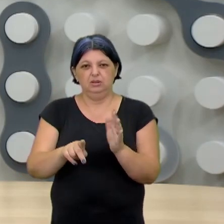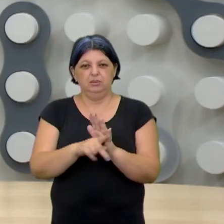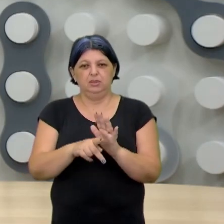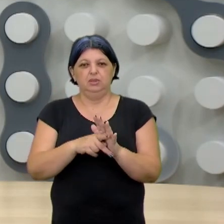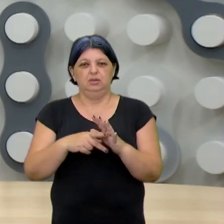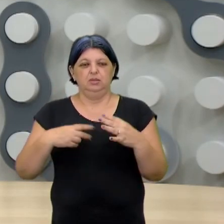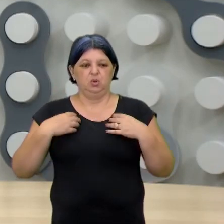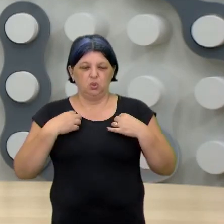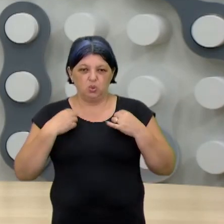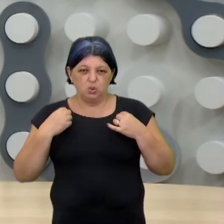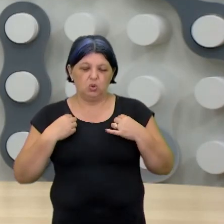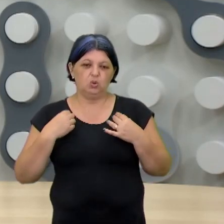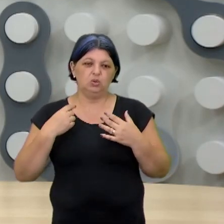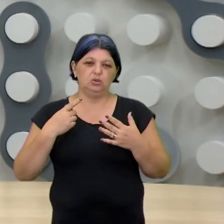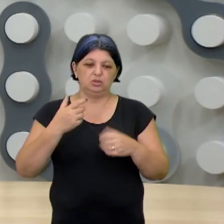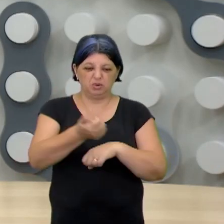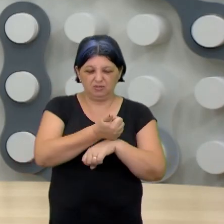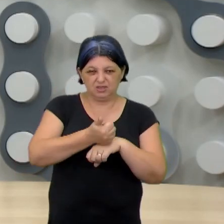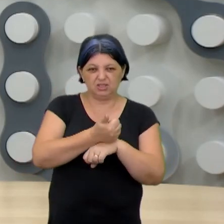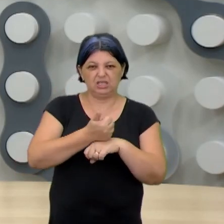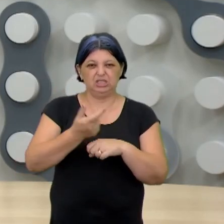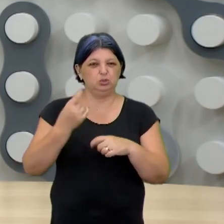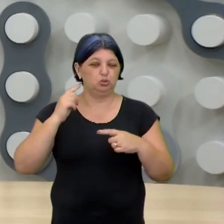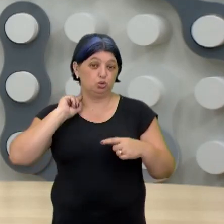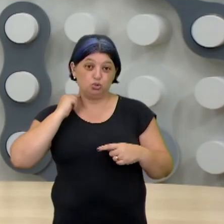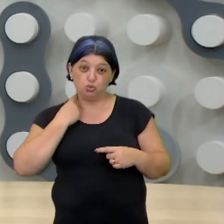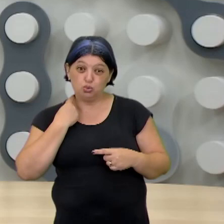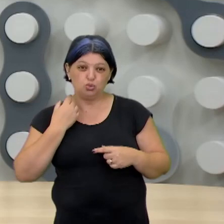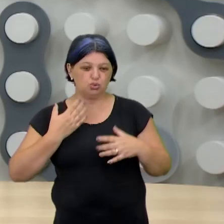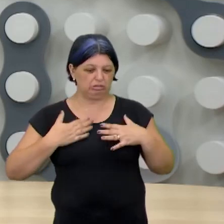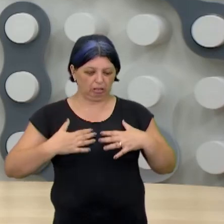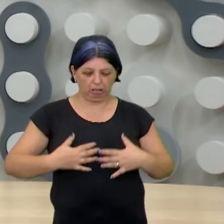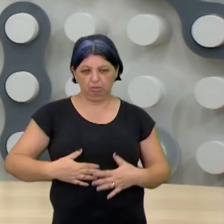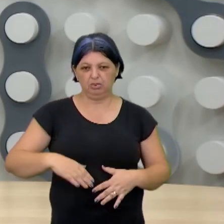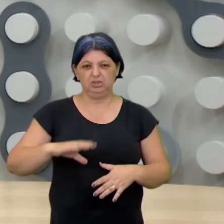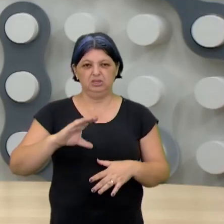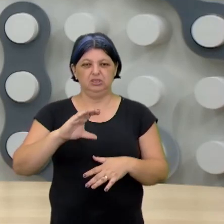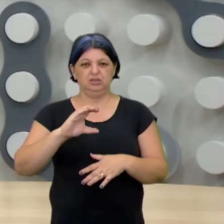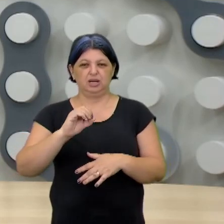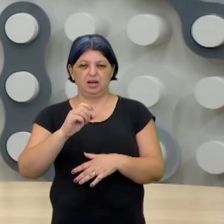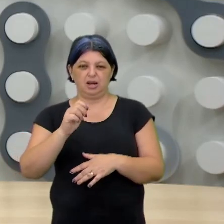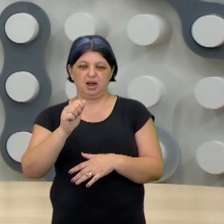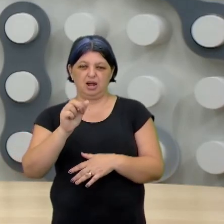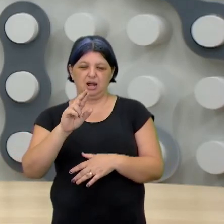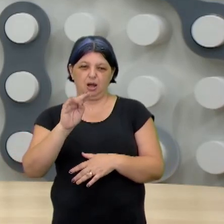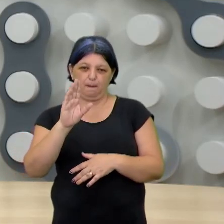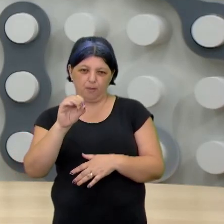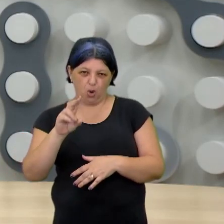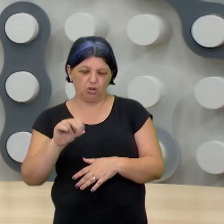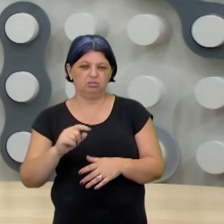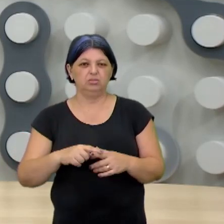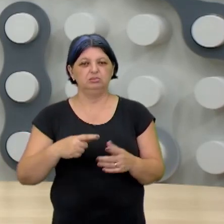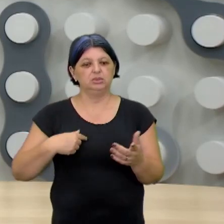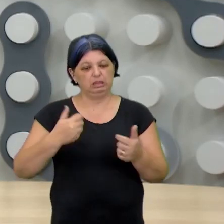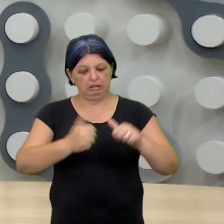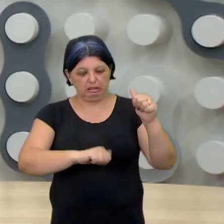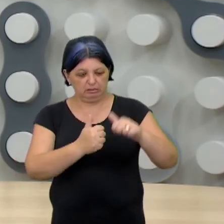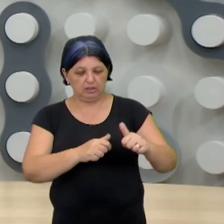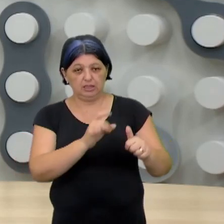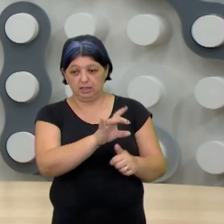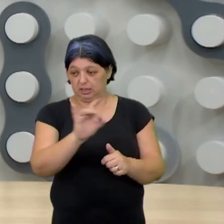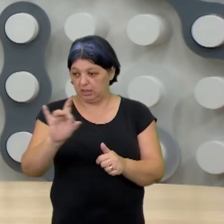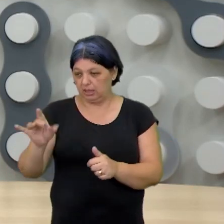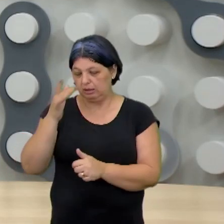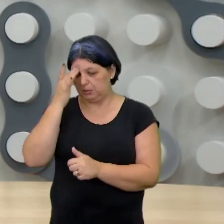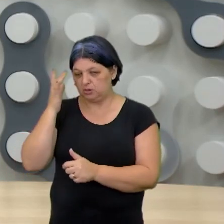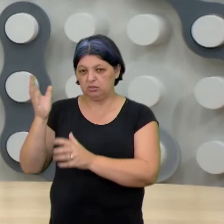por causa do carbono, e era uma gritaria, porque precisava analisar a pauta, e cada um era responsável por alguma coisa, o